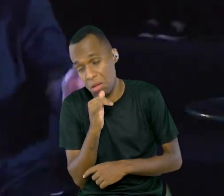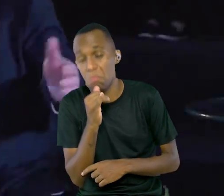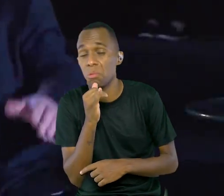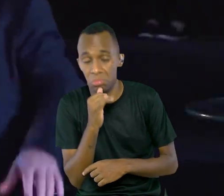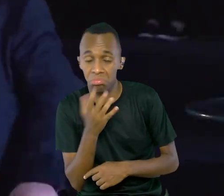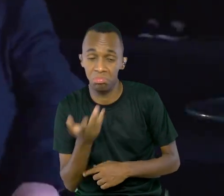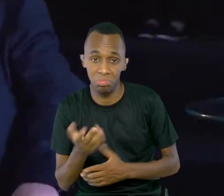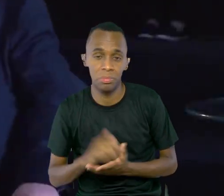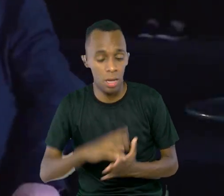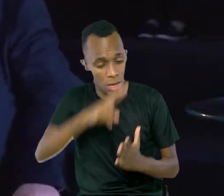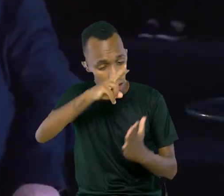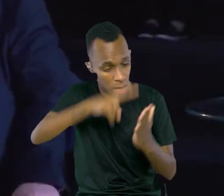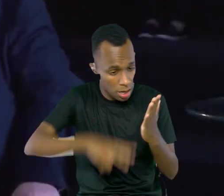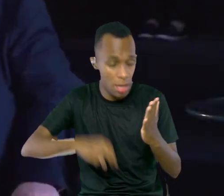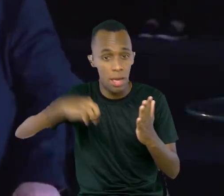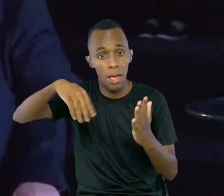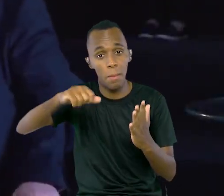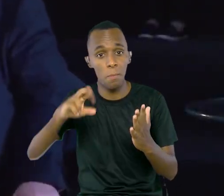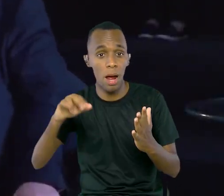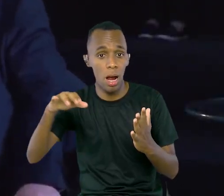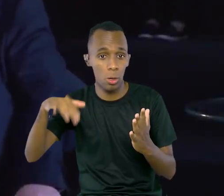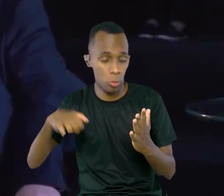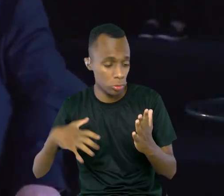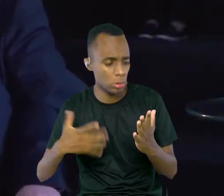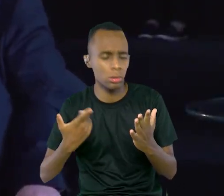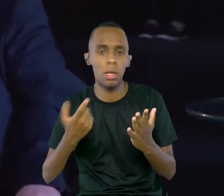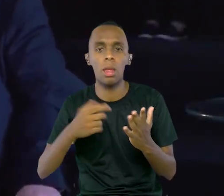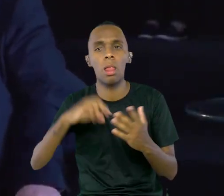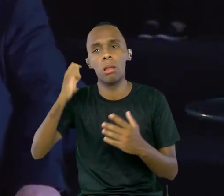Por exemplo, ler Mark Twain,